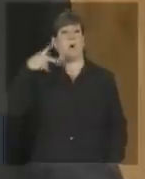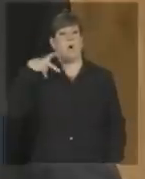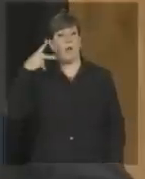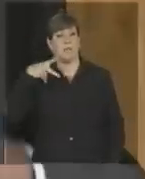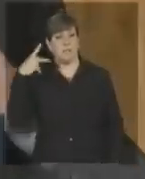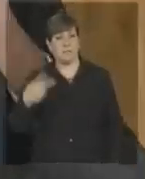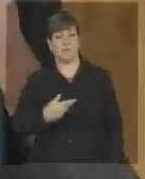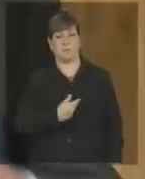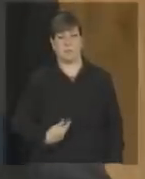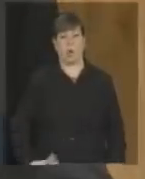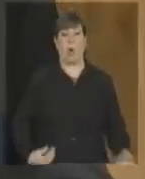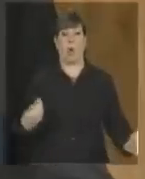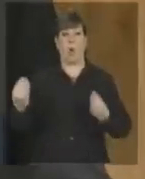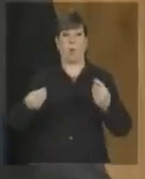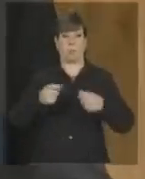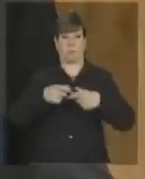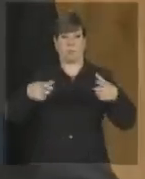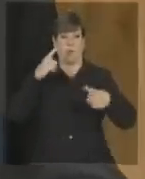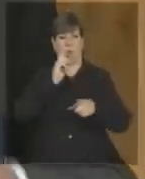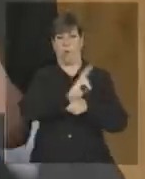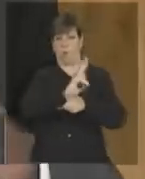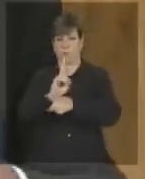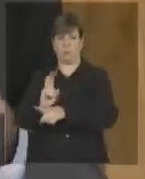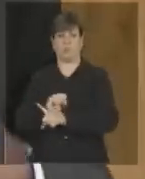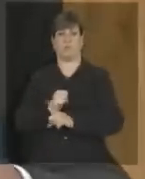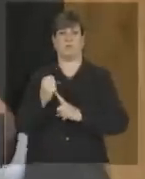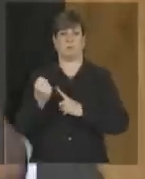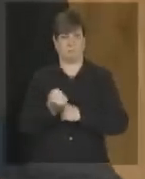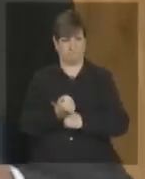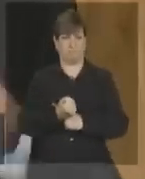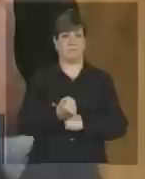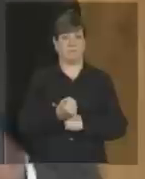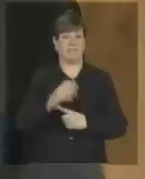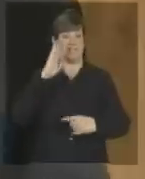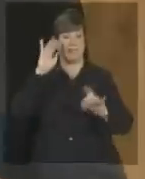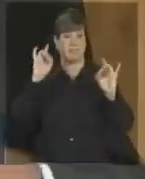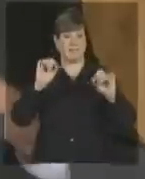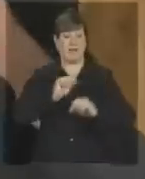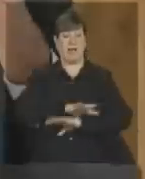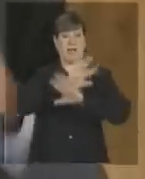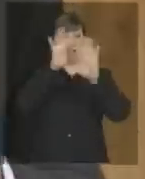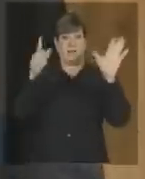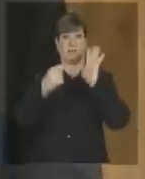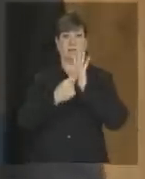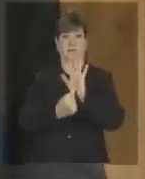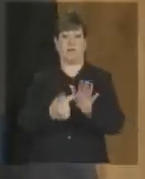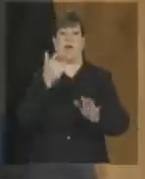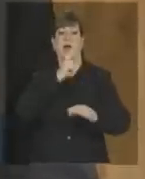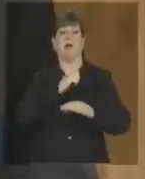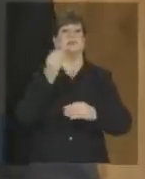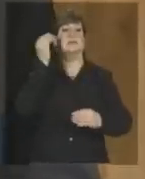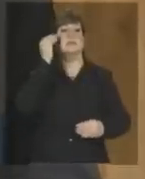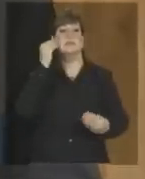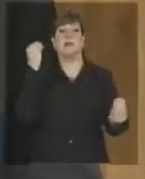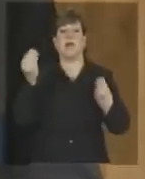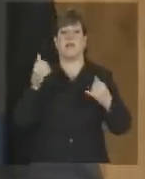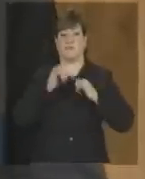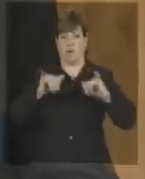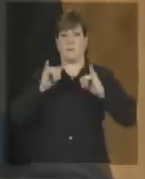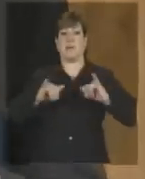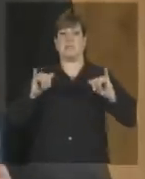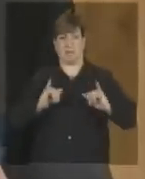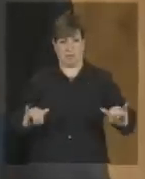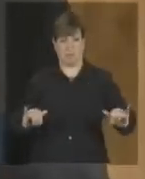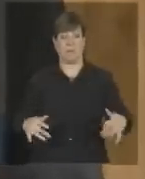na perspectiva de ampliar o controle social, especialmente no campo da transparência e do acesso à informação. Então,